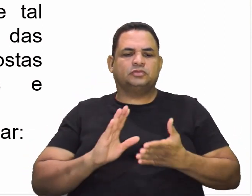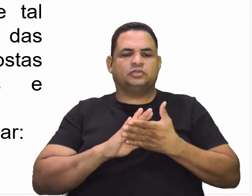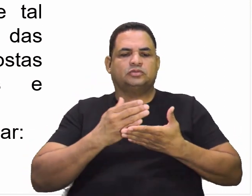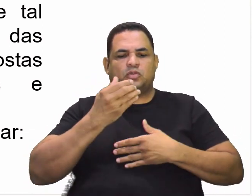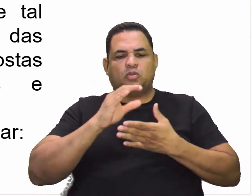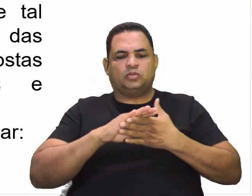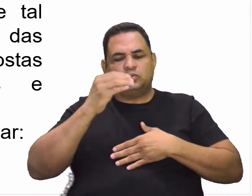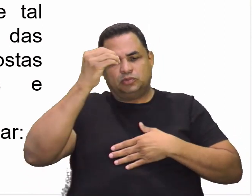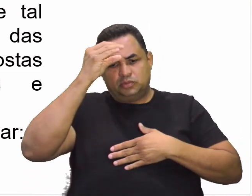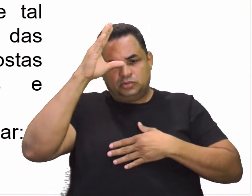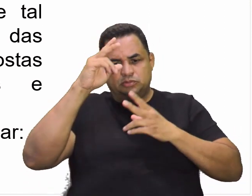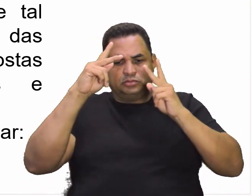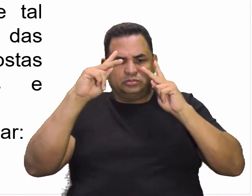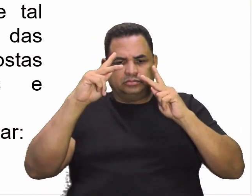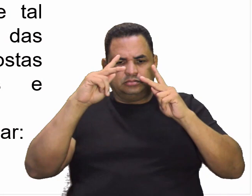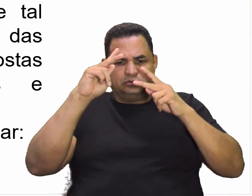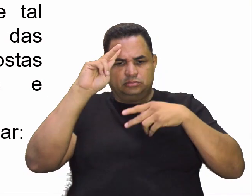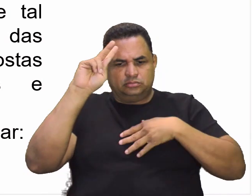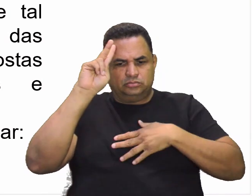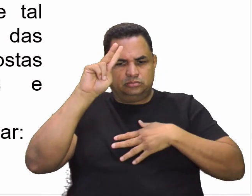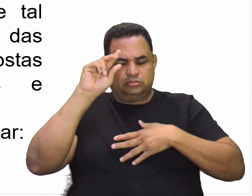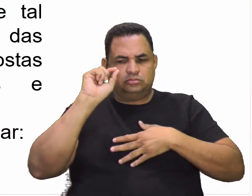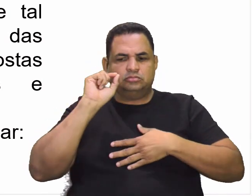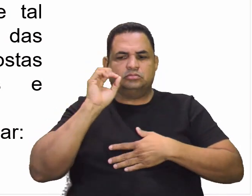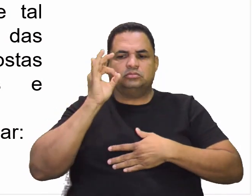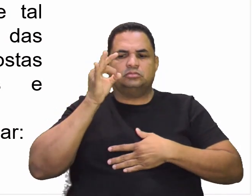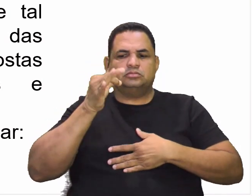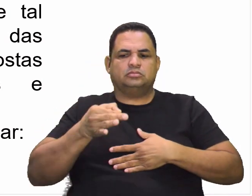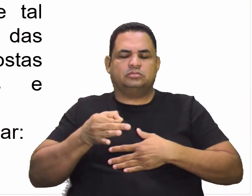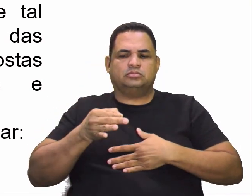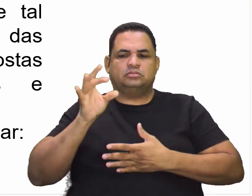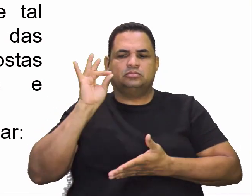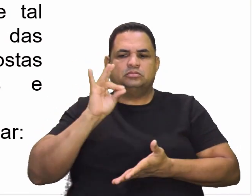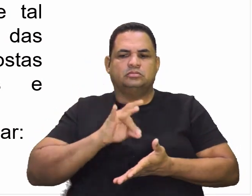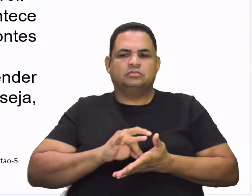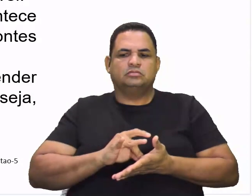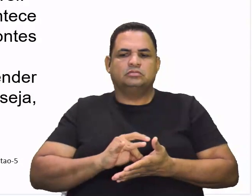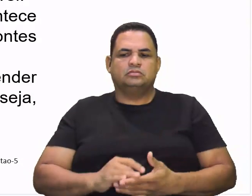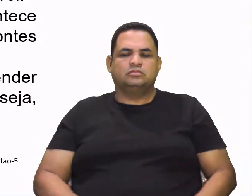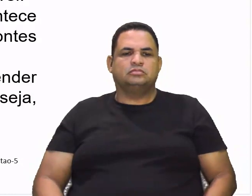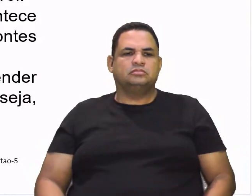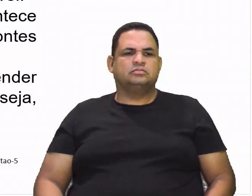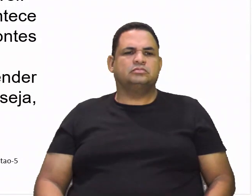Sobre o conhecimento histórico, é correto afirmar.